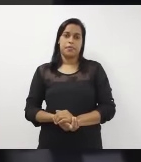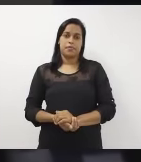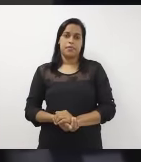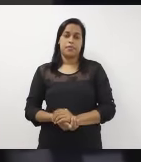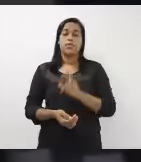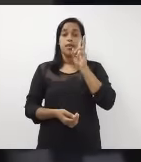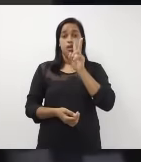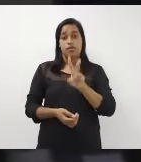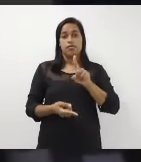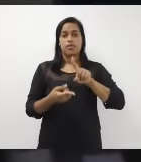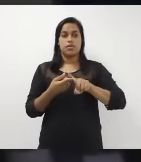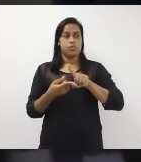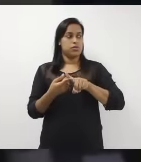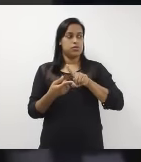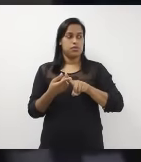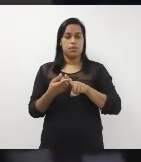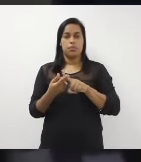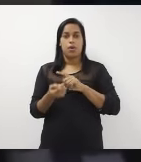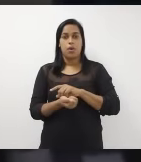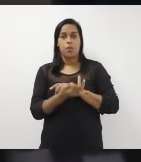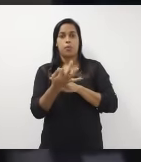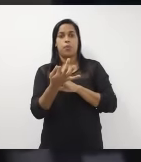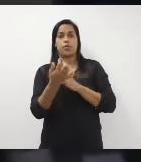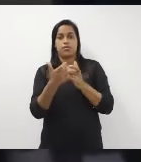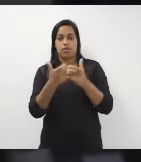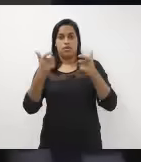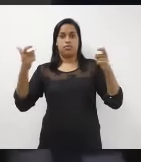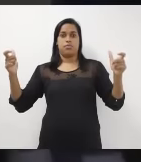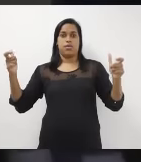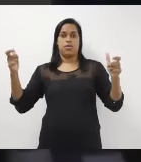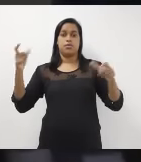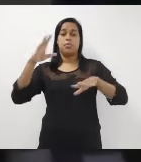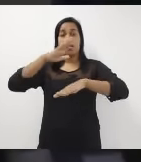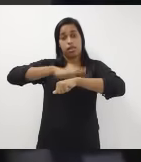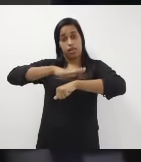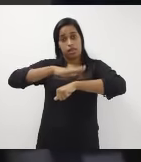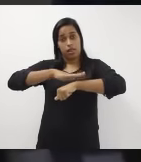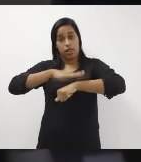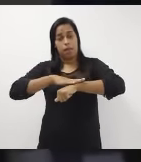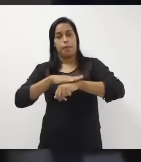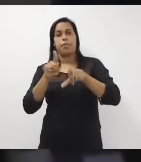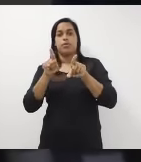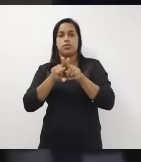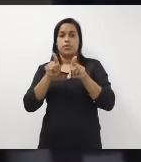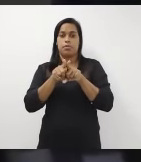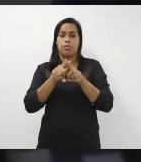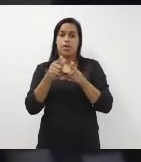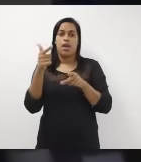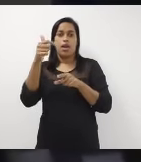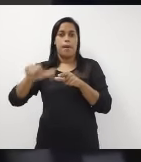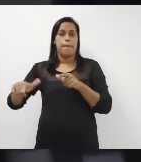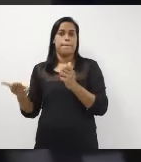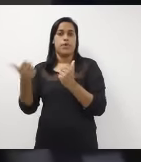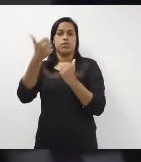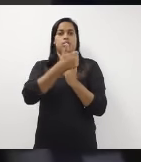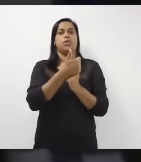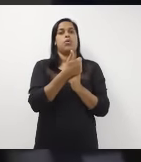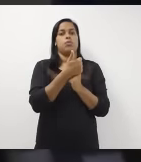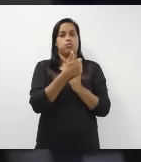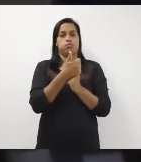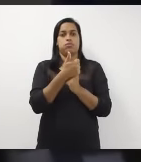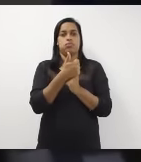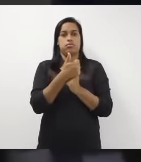Vimos estoque máximo, estoque mínimo, tempo de ressuprimento, ponto de reposição. Mas